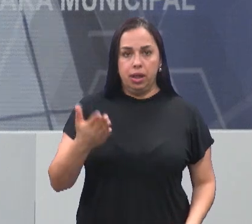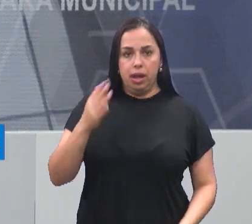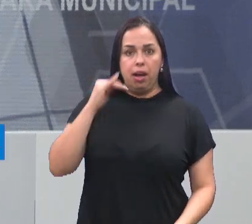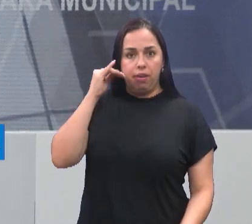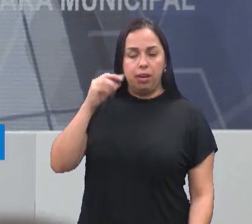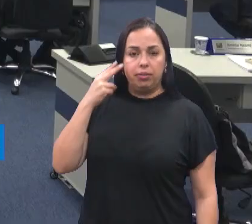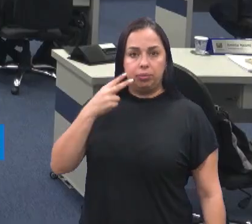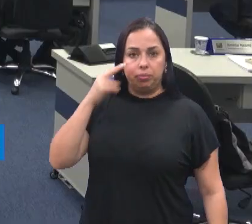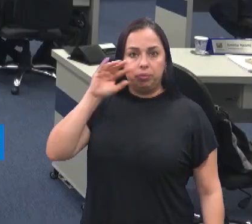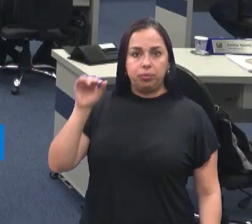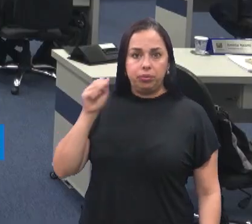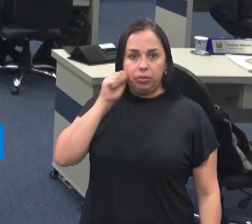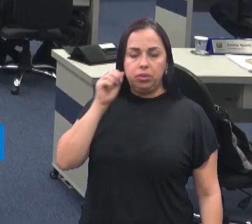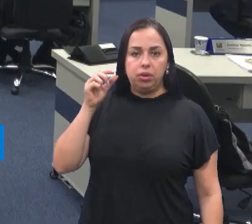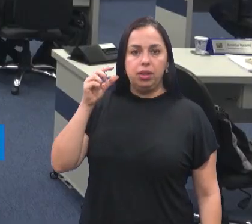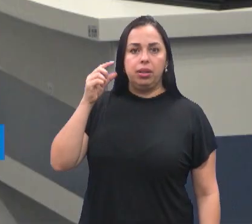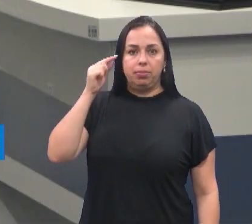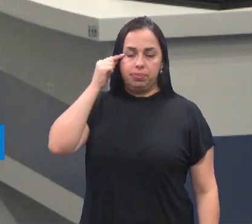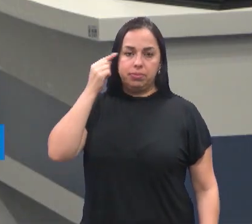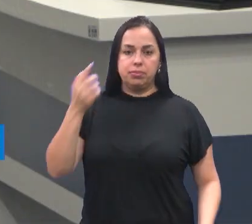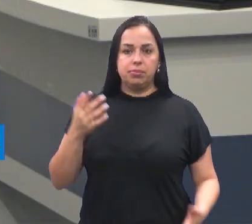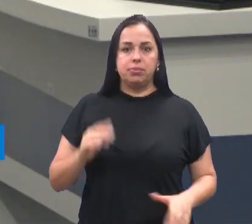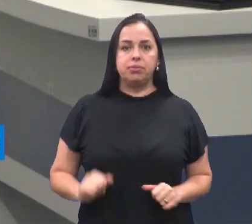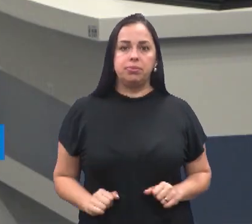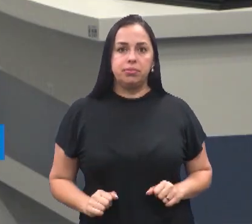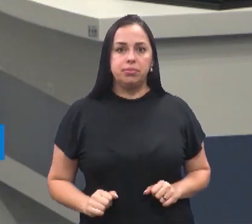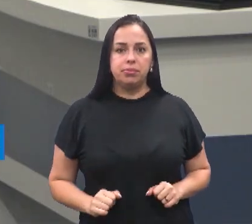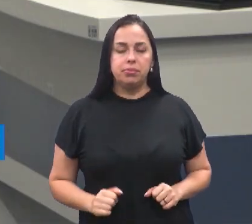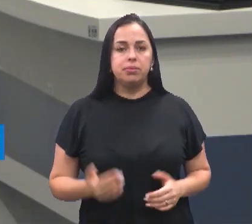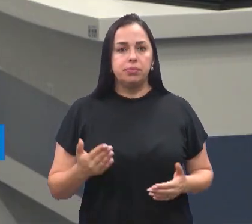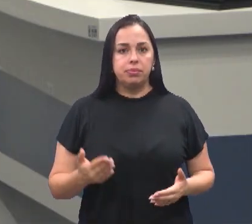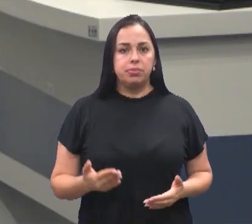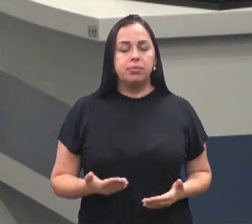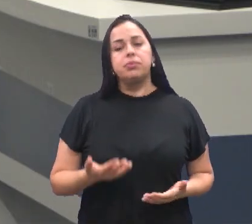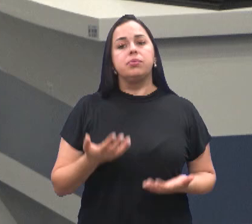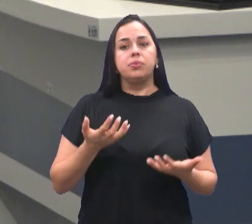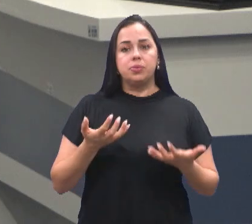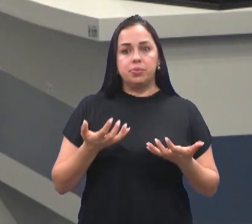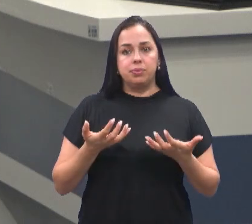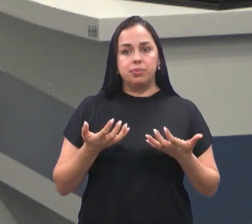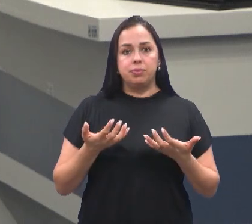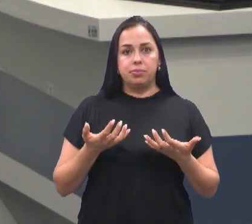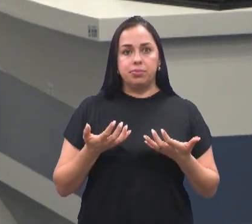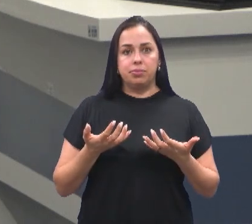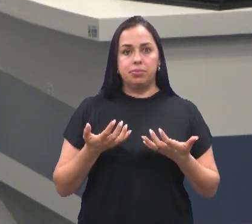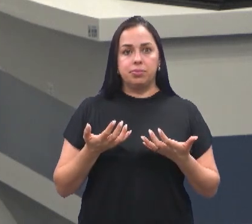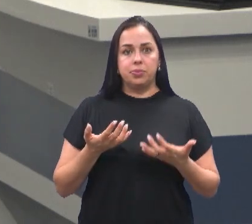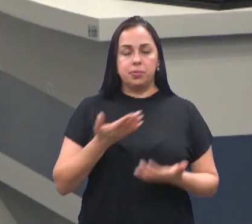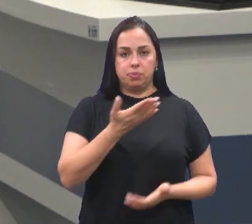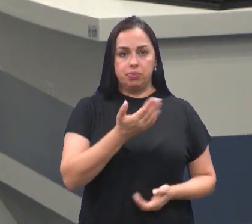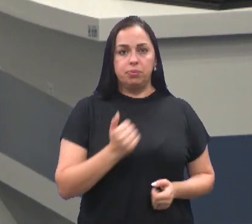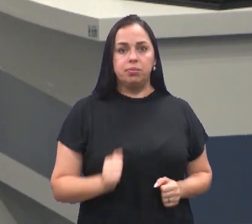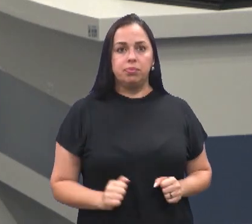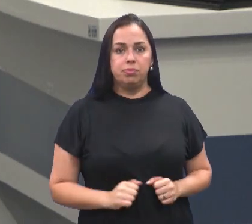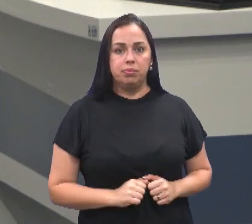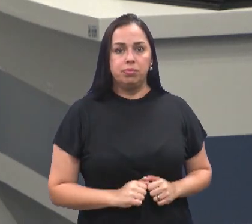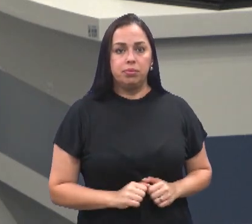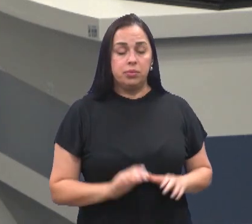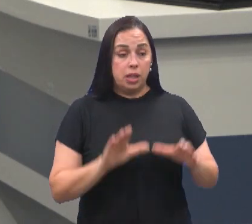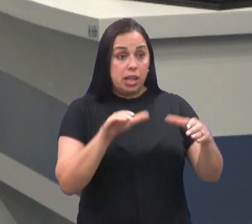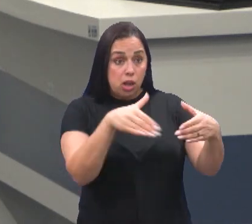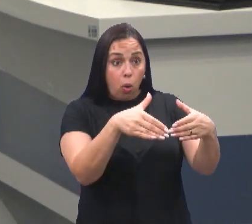Naomi. Alô. Vereador, eu gostaria de me incluir nessa